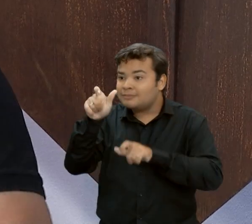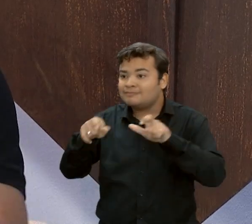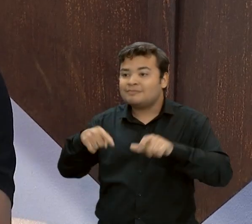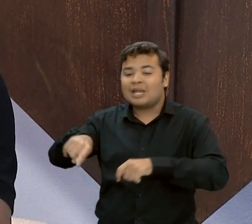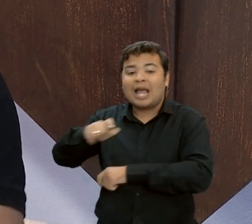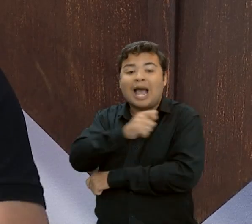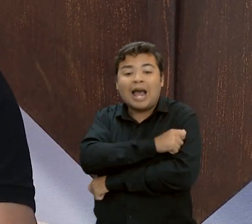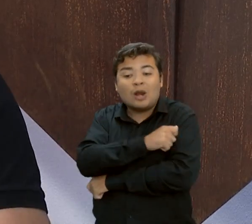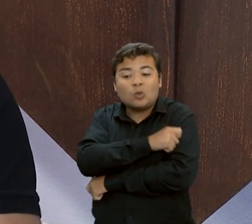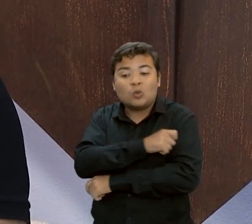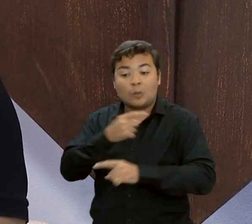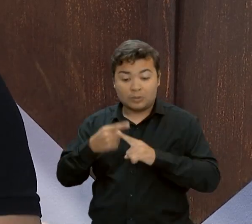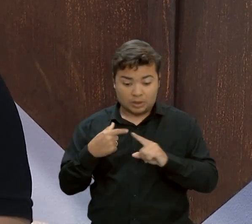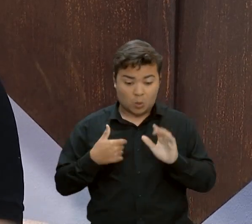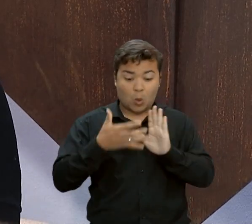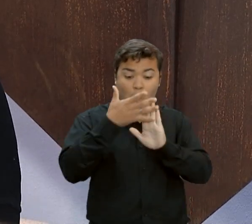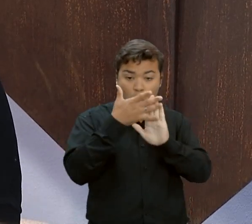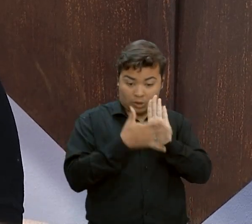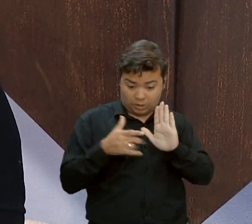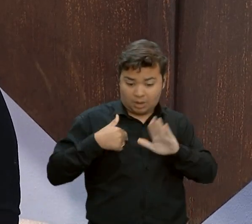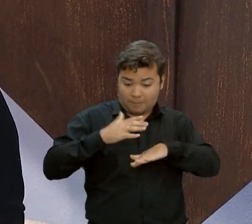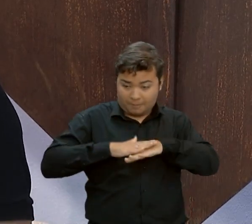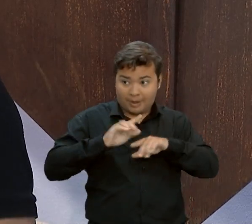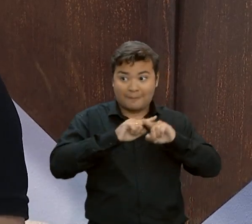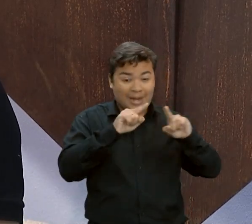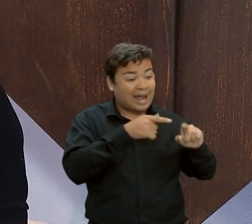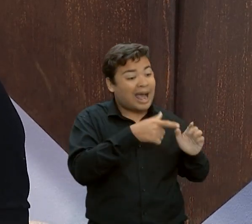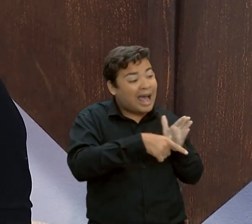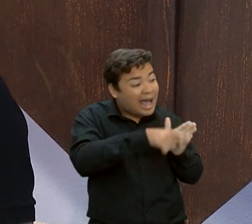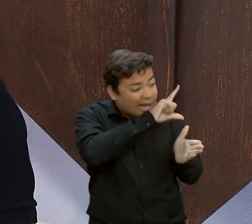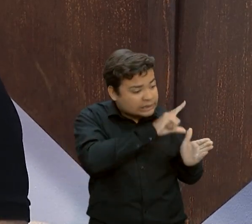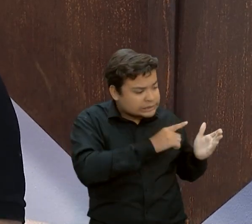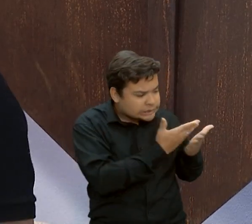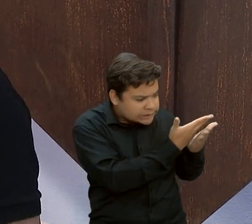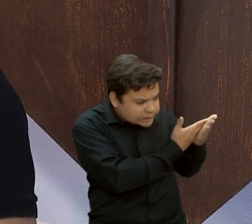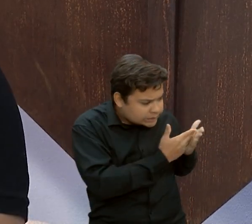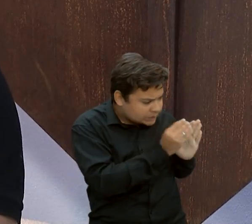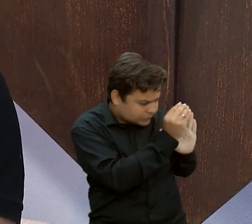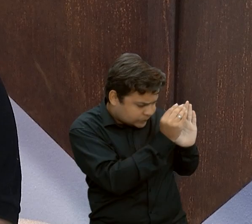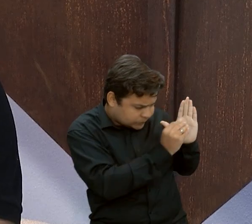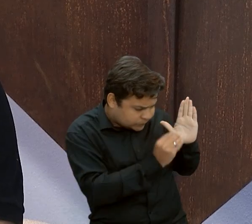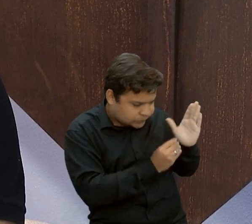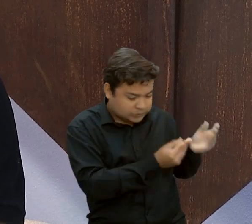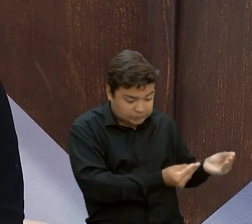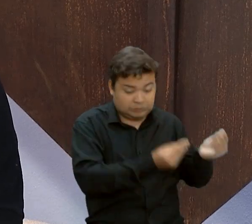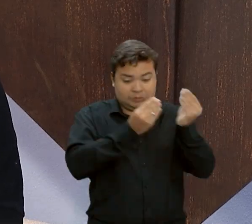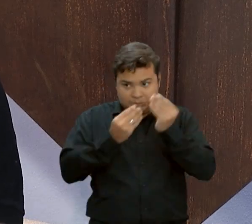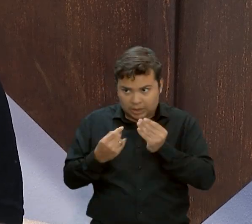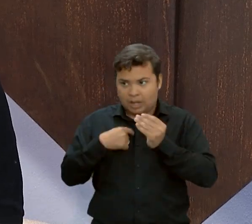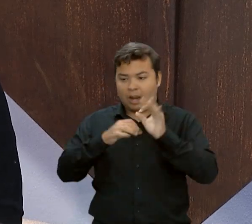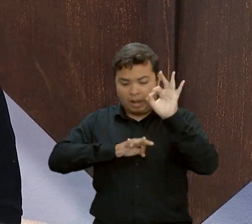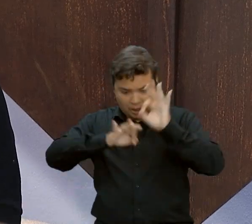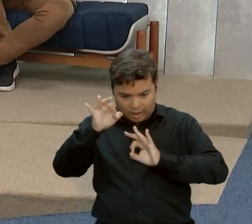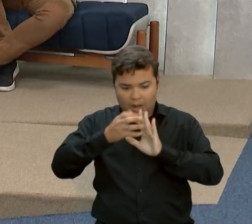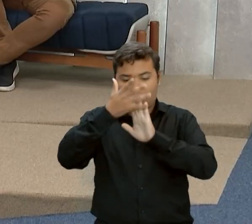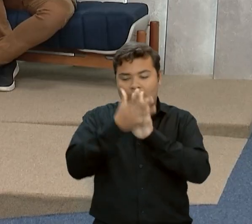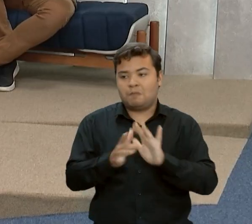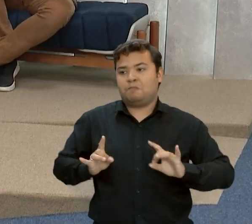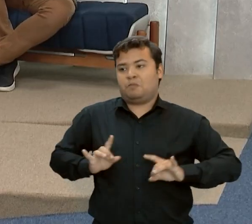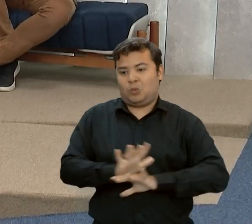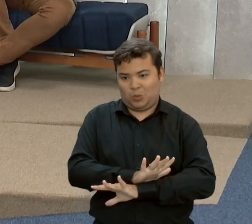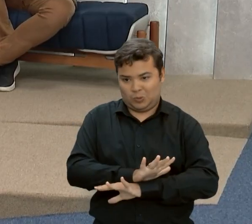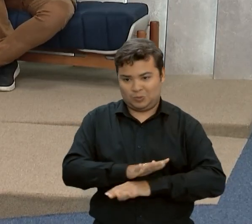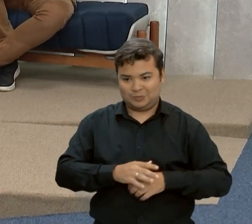até chegarmos nesse formato final ali, onde eu realmente vou lá e faço essa imersão final para fechar os episódios,